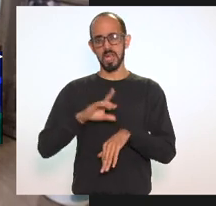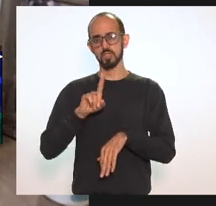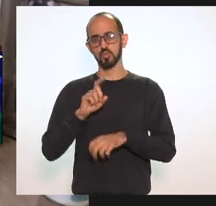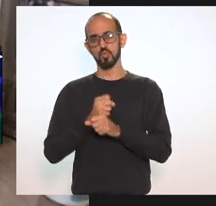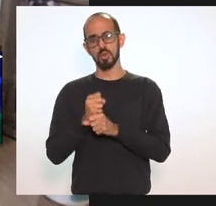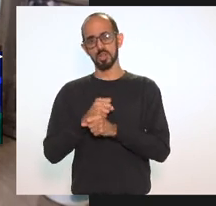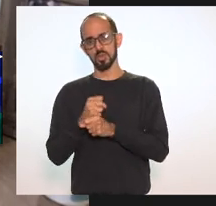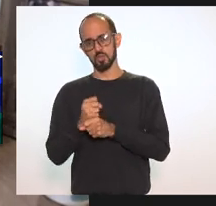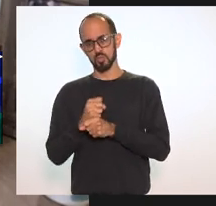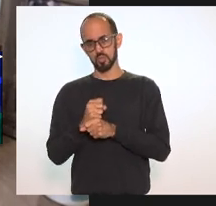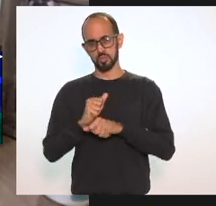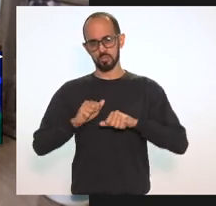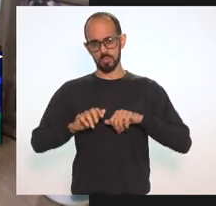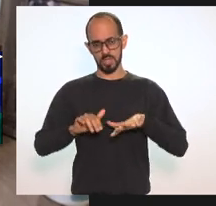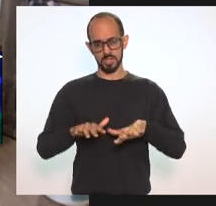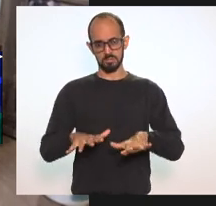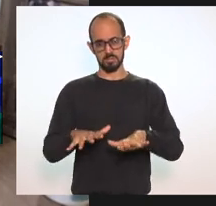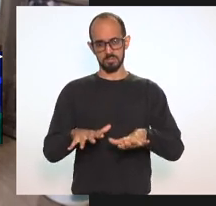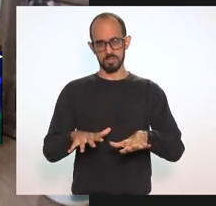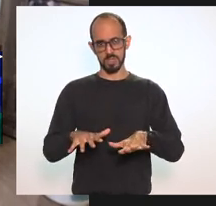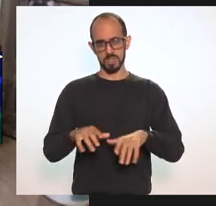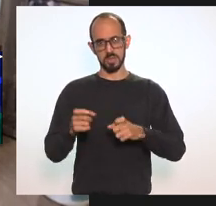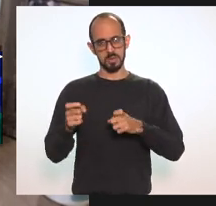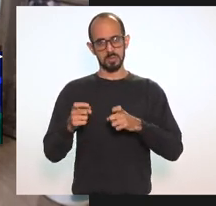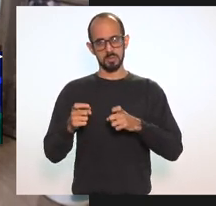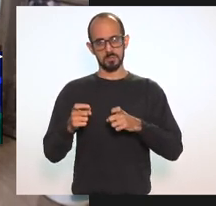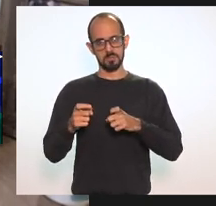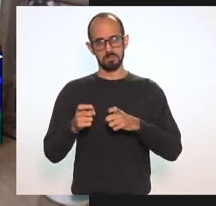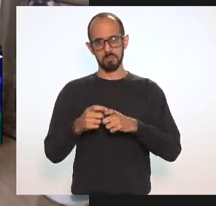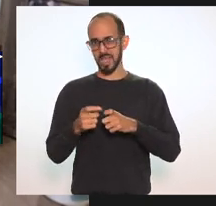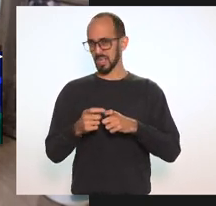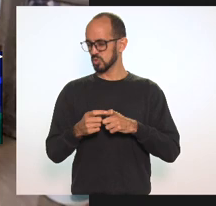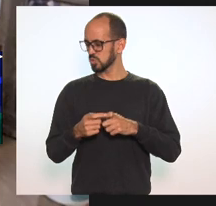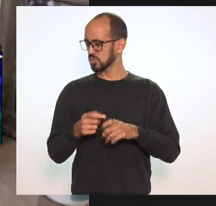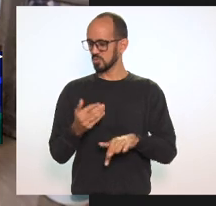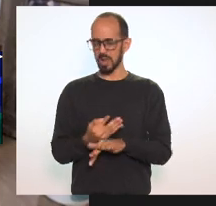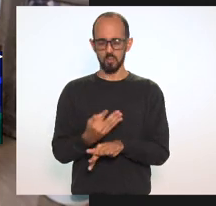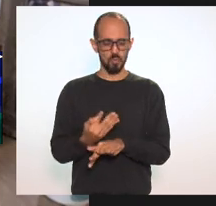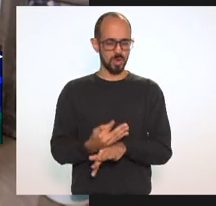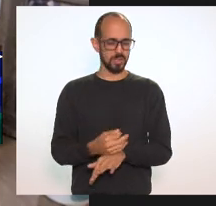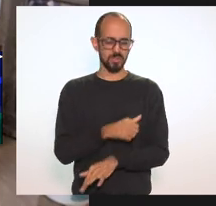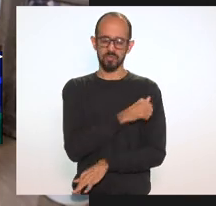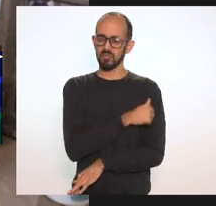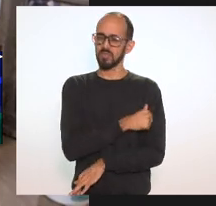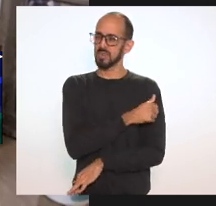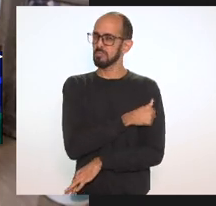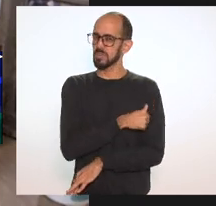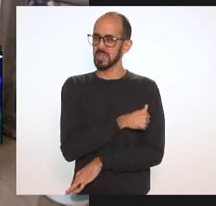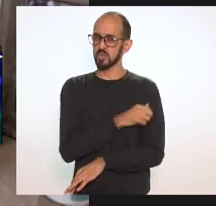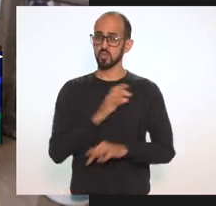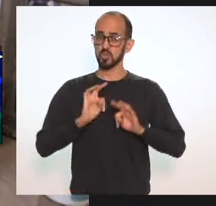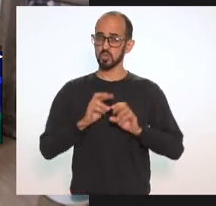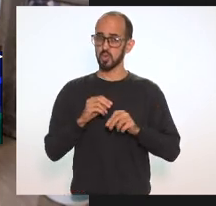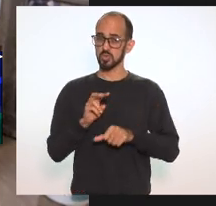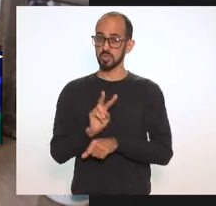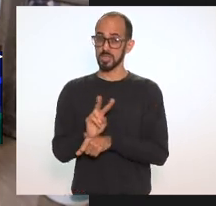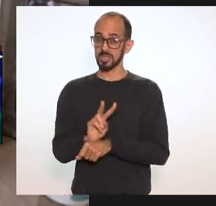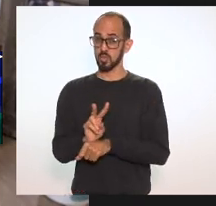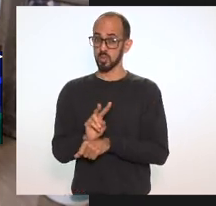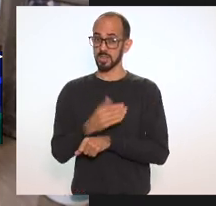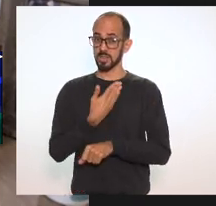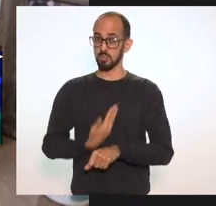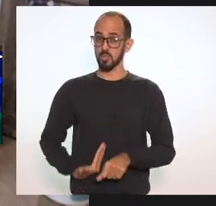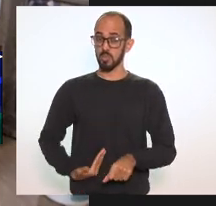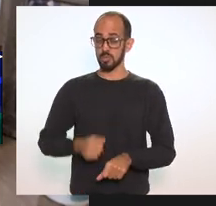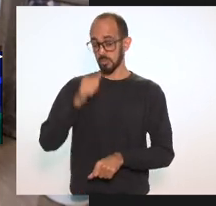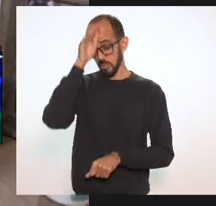ano de pandemia e nem os médicos nossos terreiros cantam mais escuro perder os mateiros pessoal da segurança pública